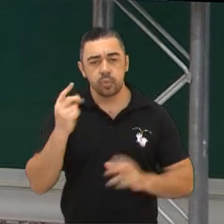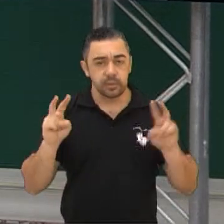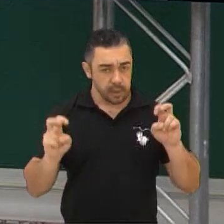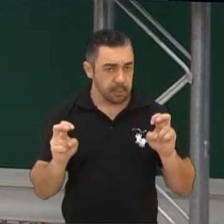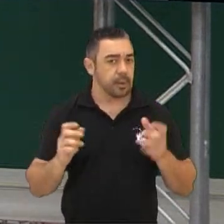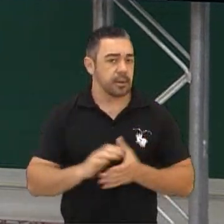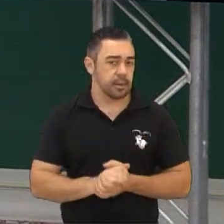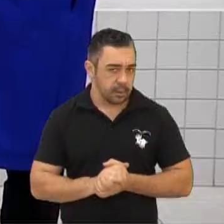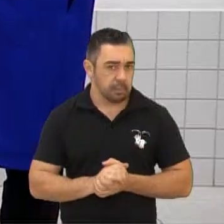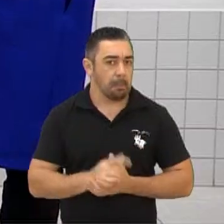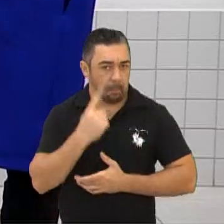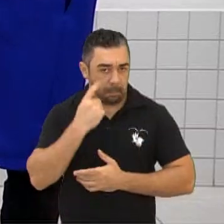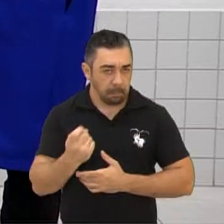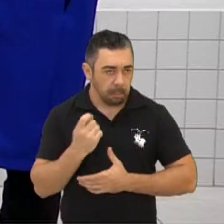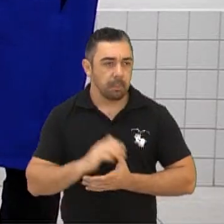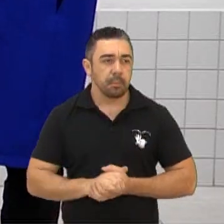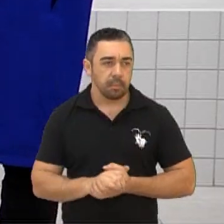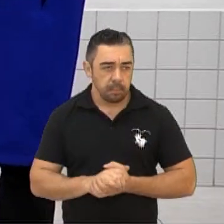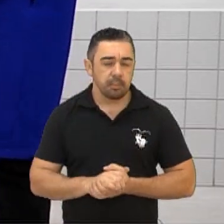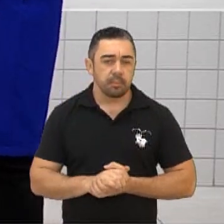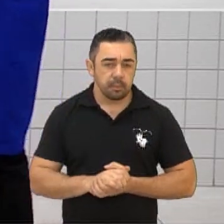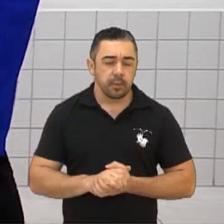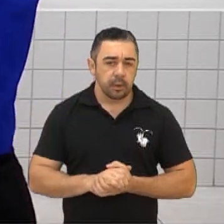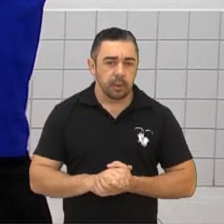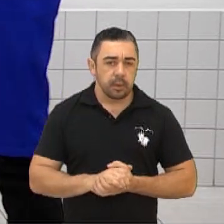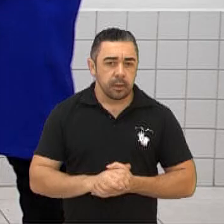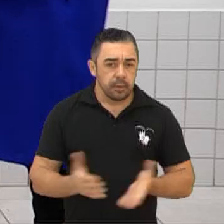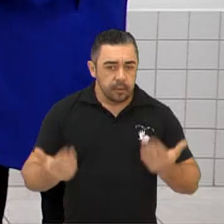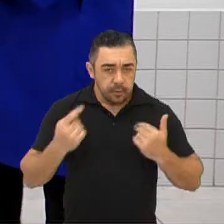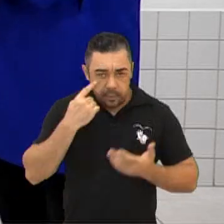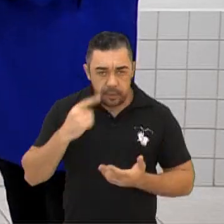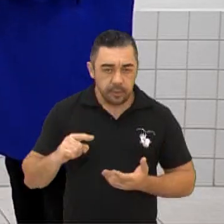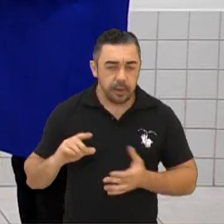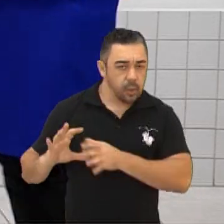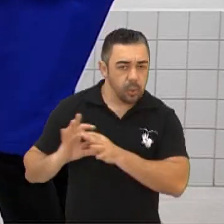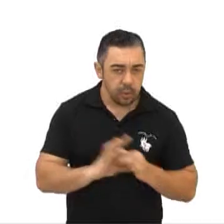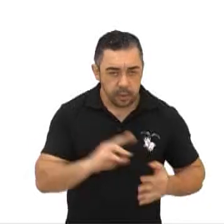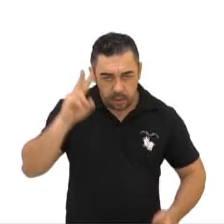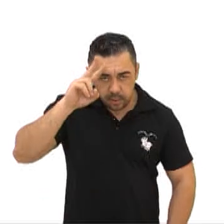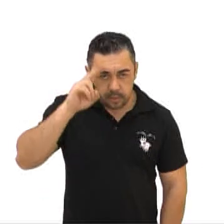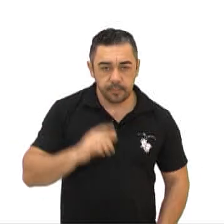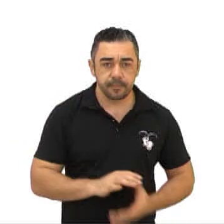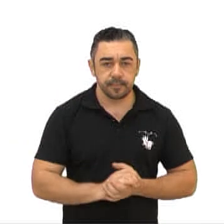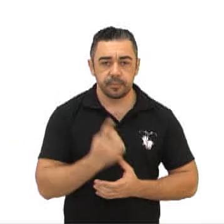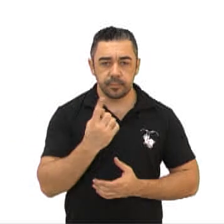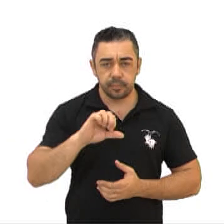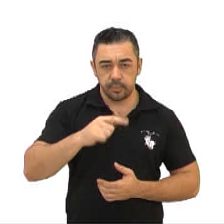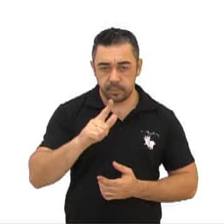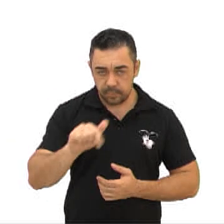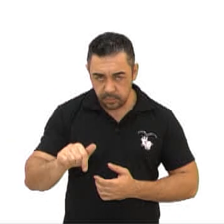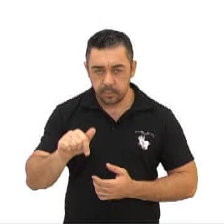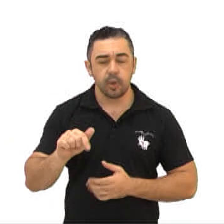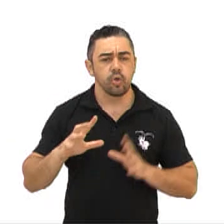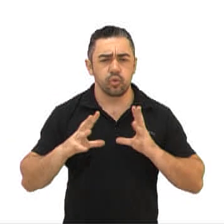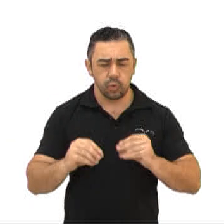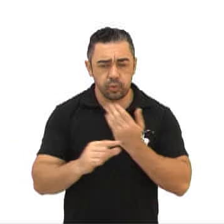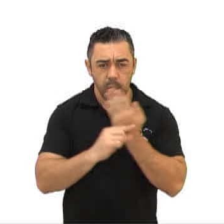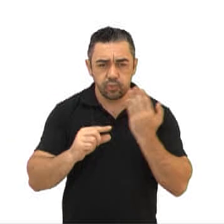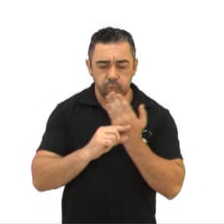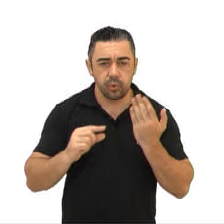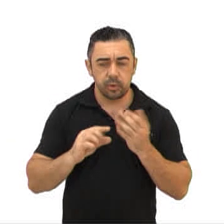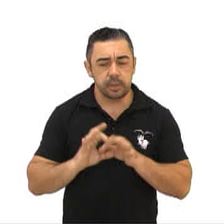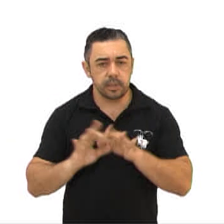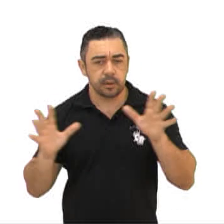Bem interessante, Show de bola, professor Adriano. Vamos lá? Vamos lá. Contexto histórico. Em 1917, Salão dos Artistas Independentes, em Nova York, Duchamp